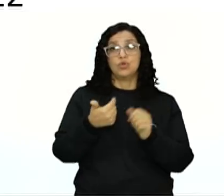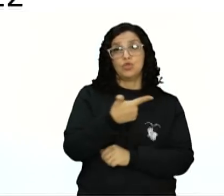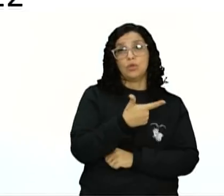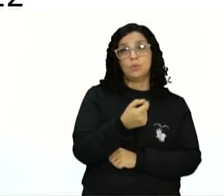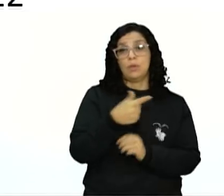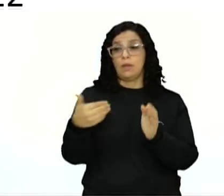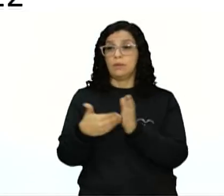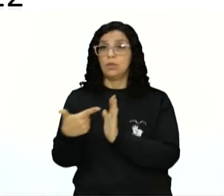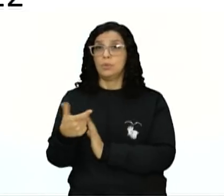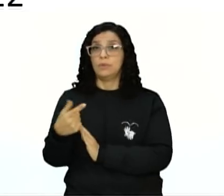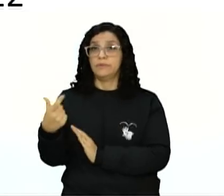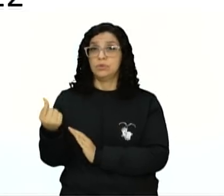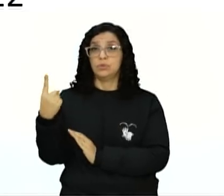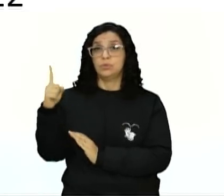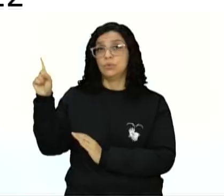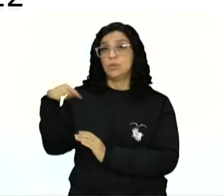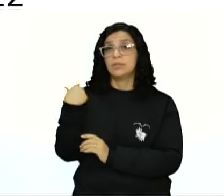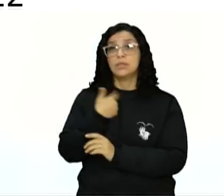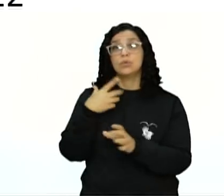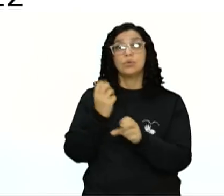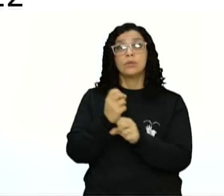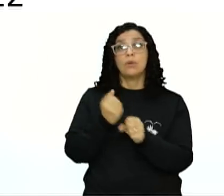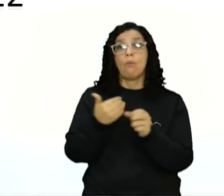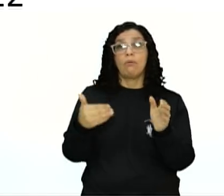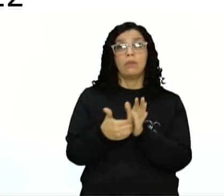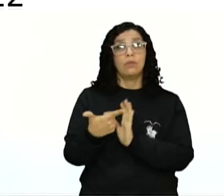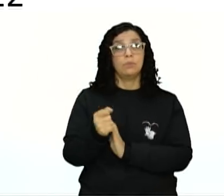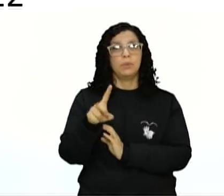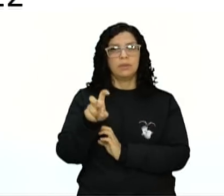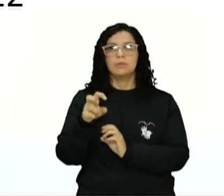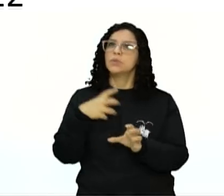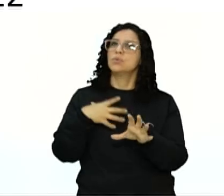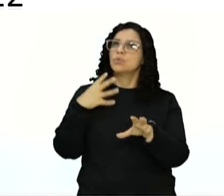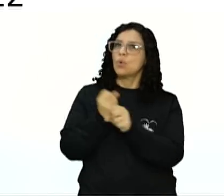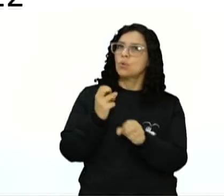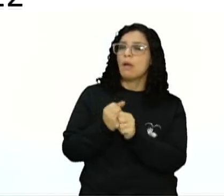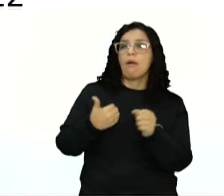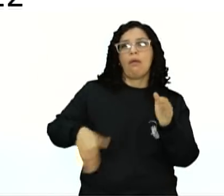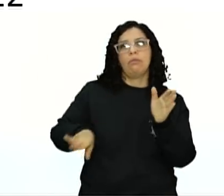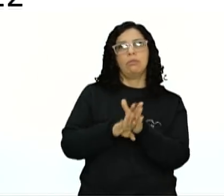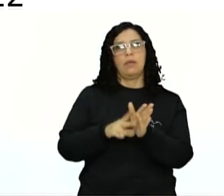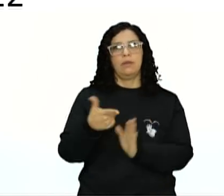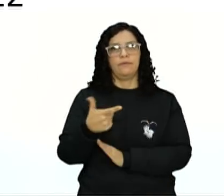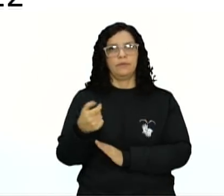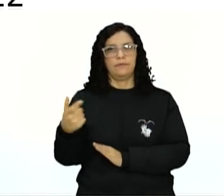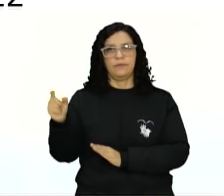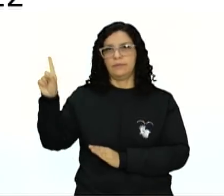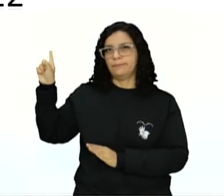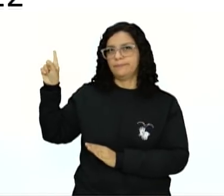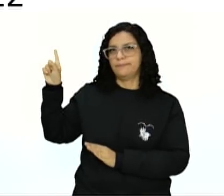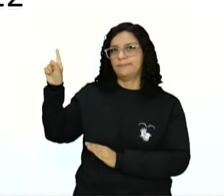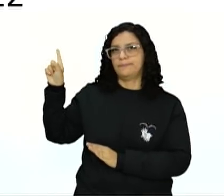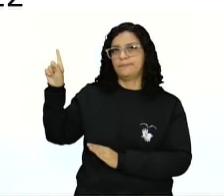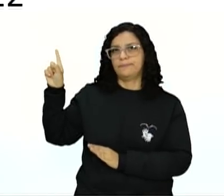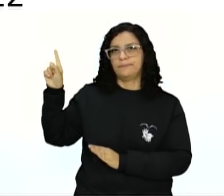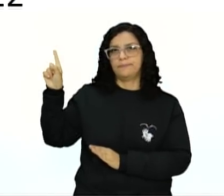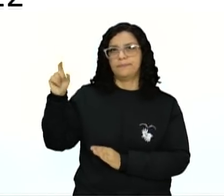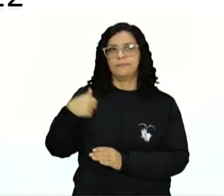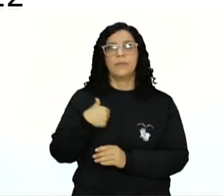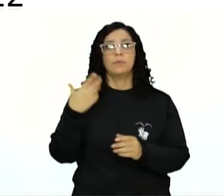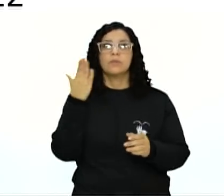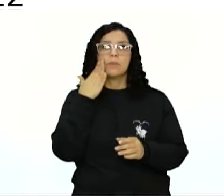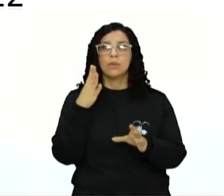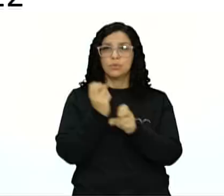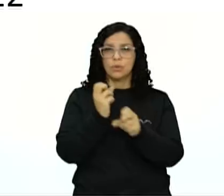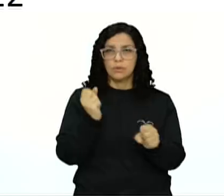2021. Lembrando que no quadro nós temos só até 2015, então eu tenho que calcular qual vai ser a quantidade no ano de 2021 para poder